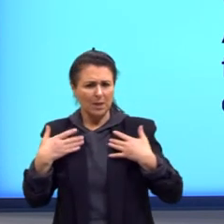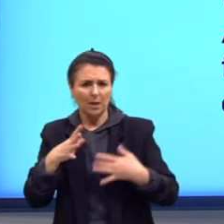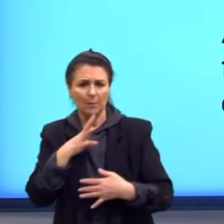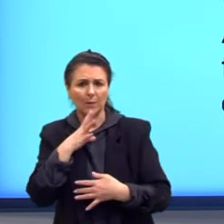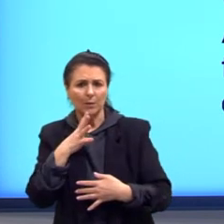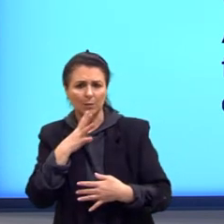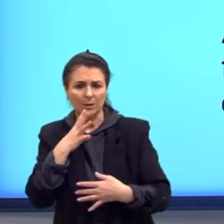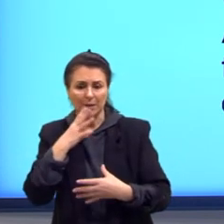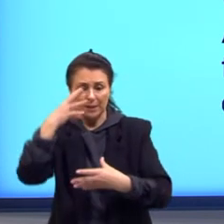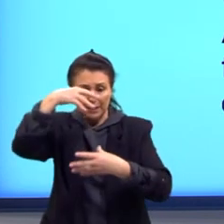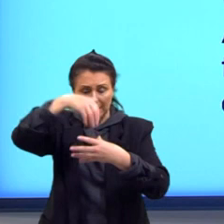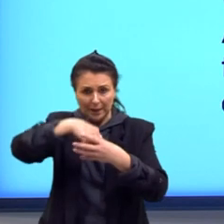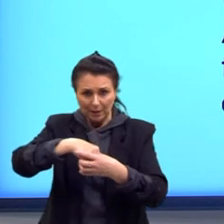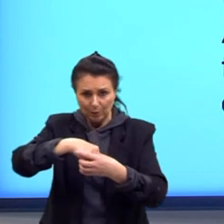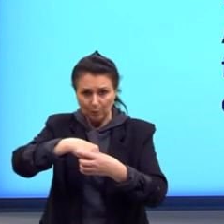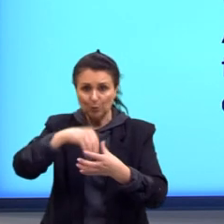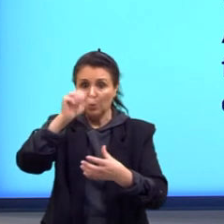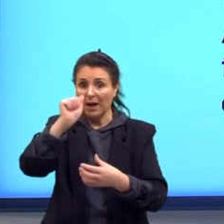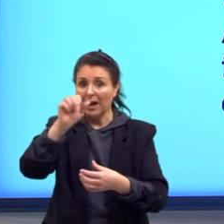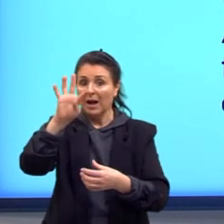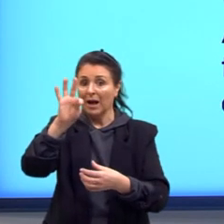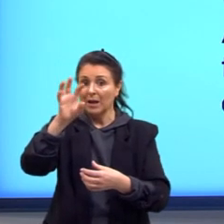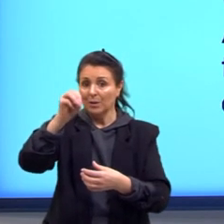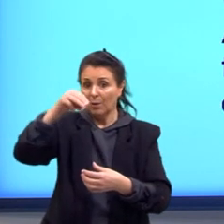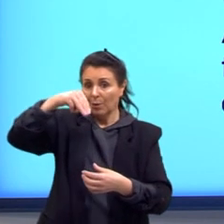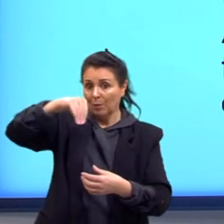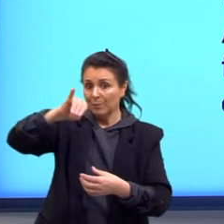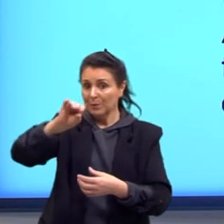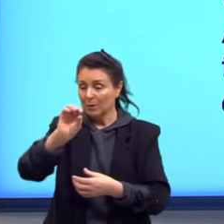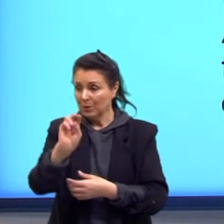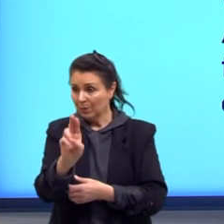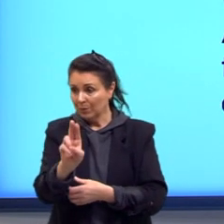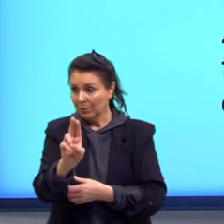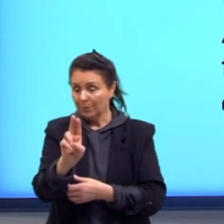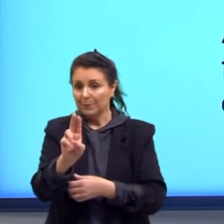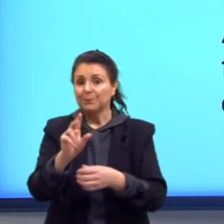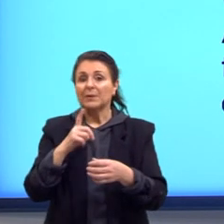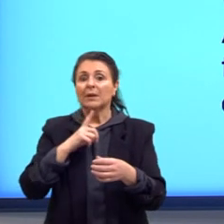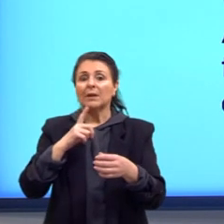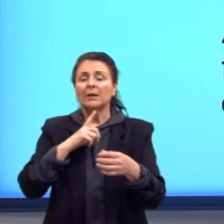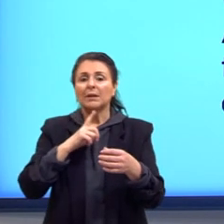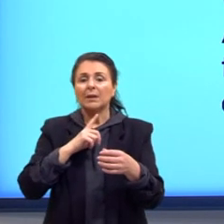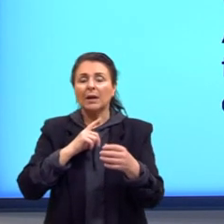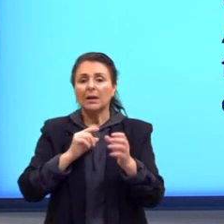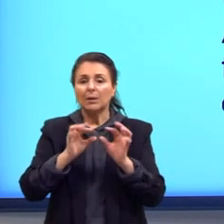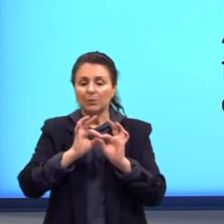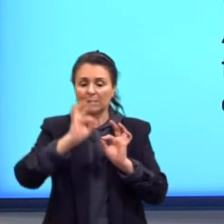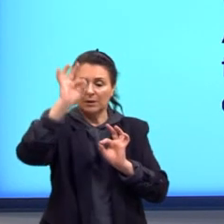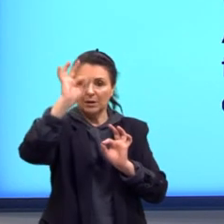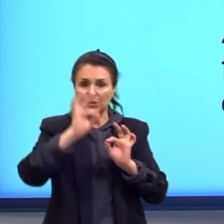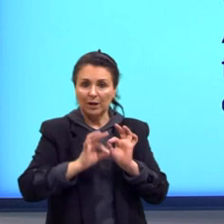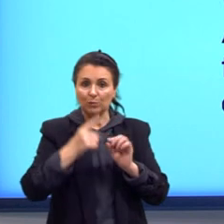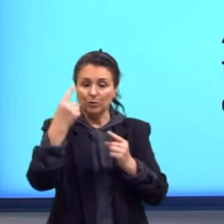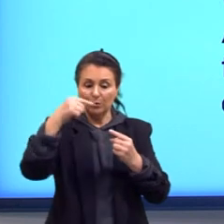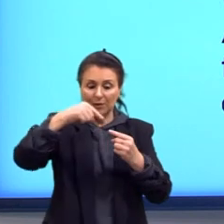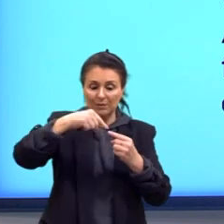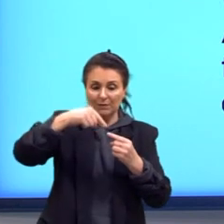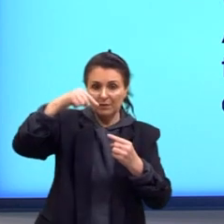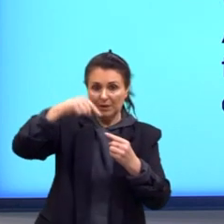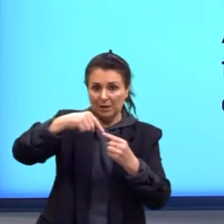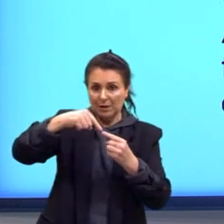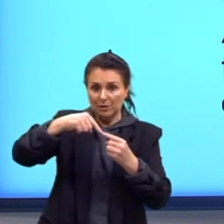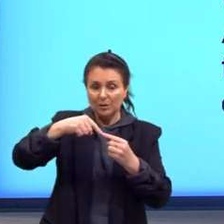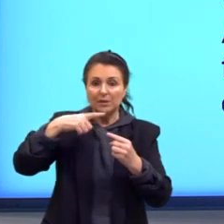pelo interior do átomo a linha reta e seguindo o menor trajeto entre dois vértices passando por